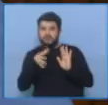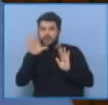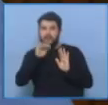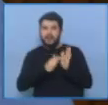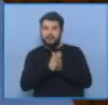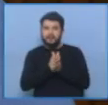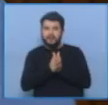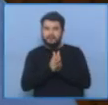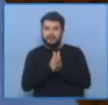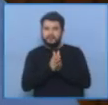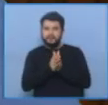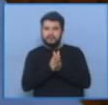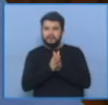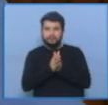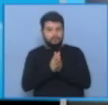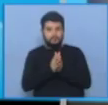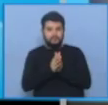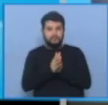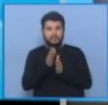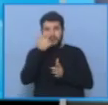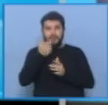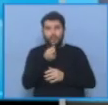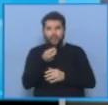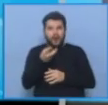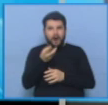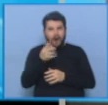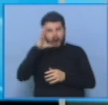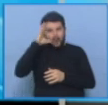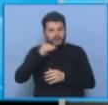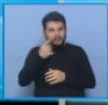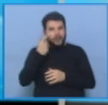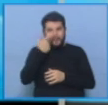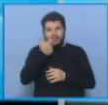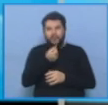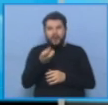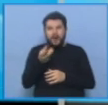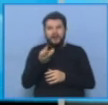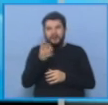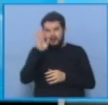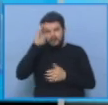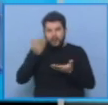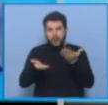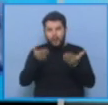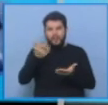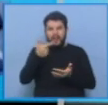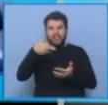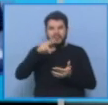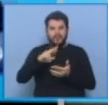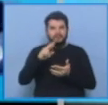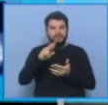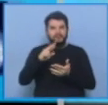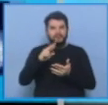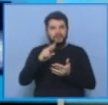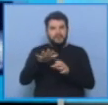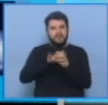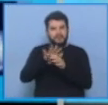que eu não conheço os números, não tenho presente os números, mas se nós compararmos a taxa